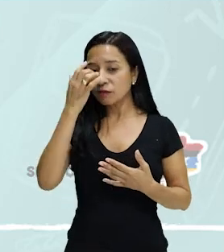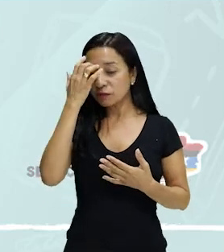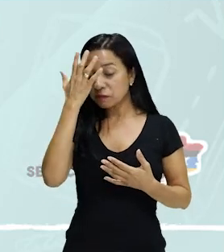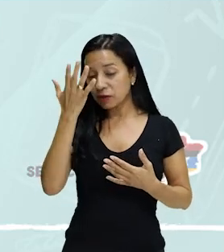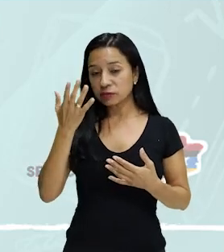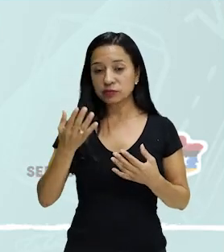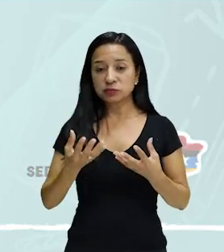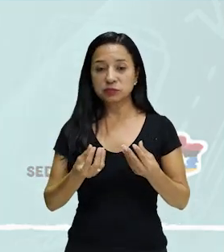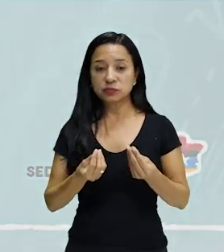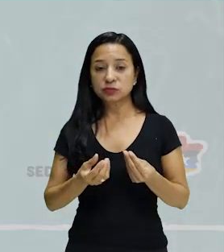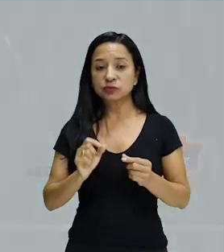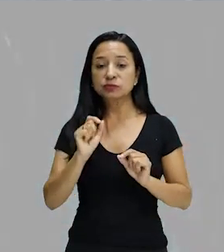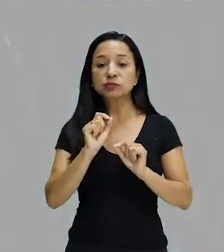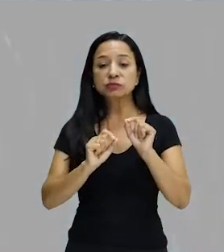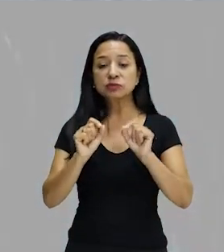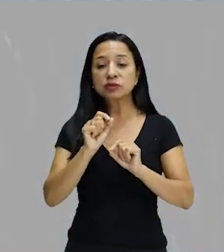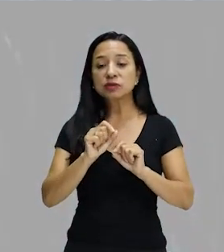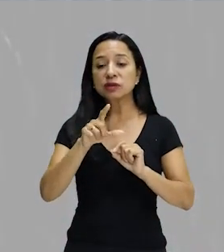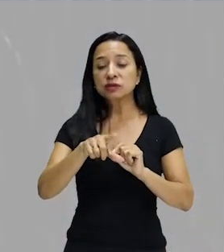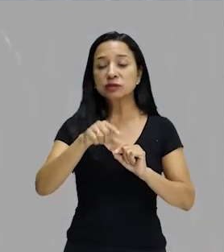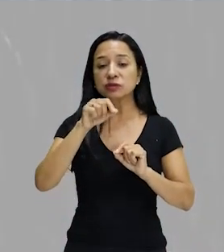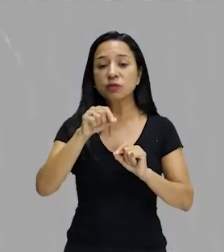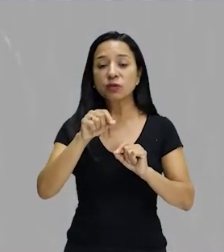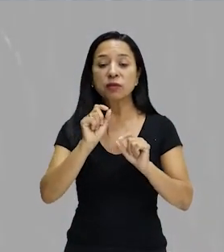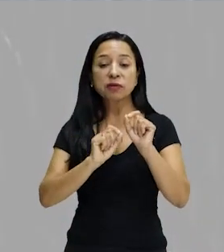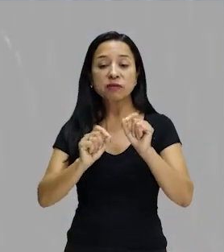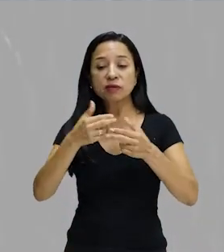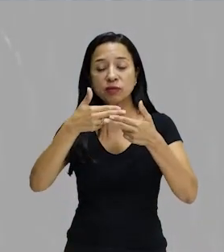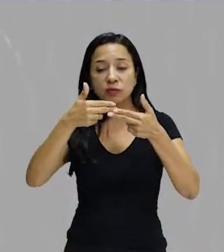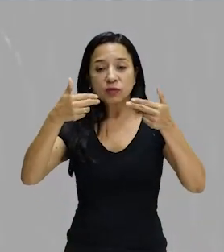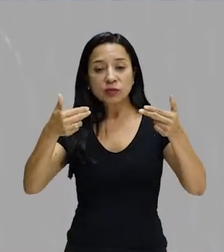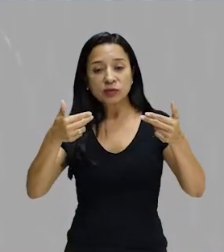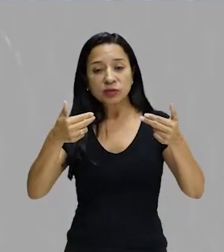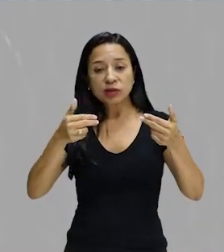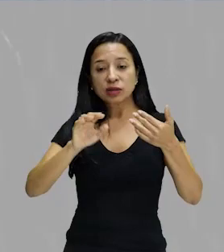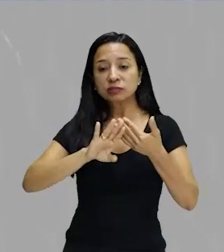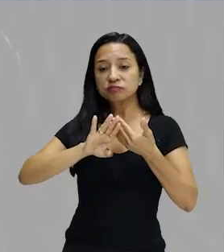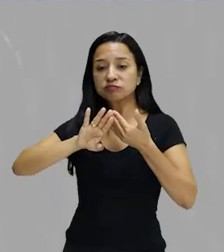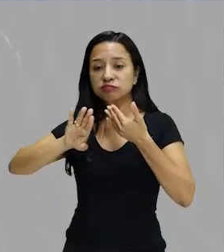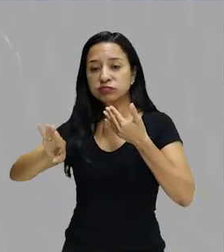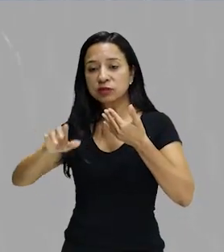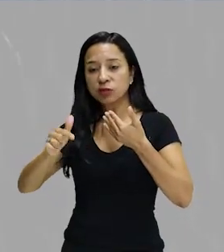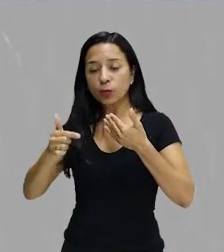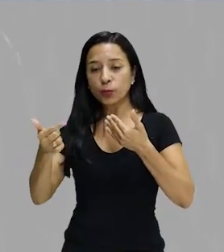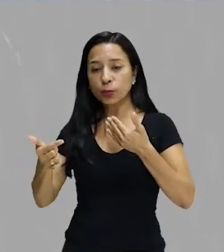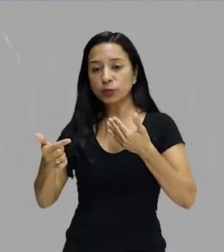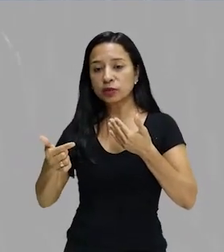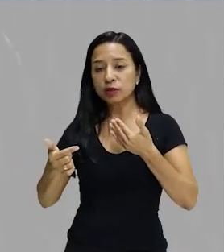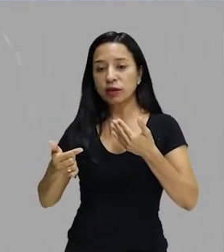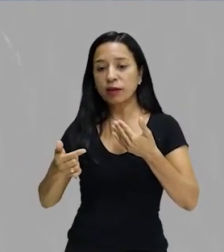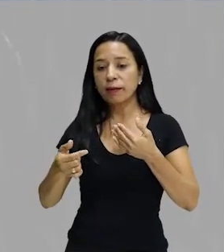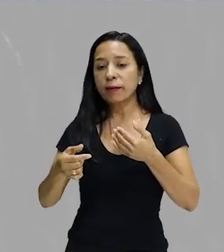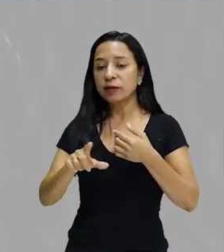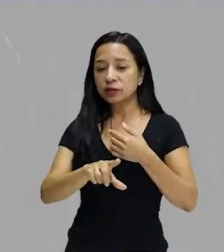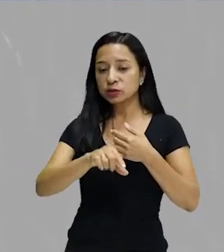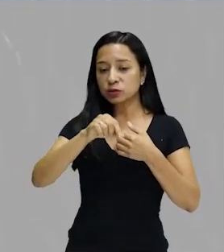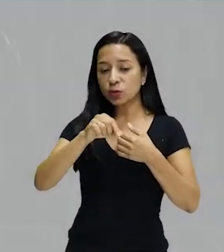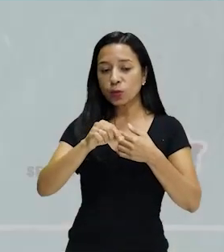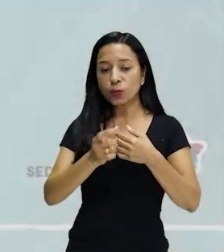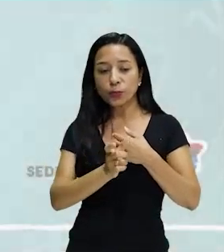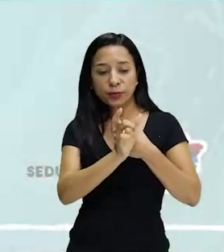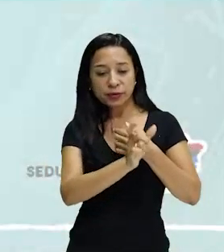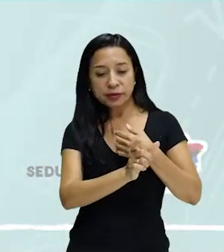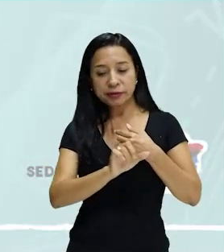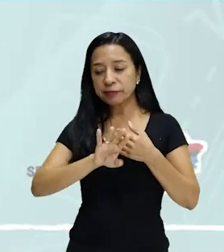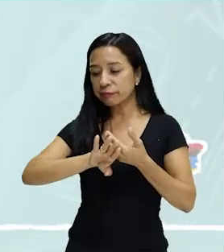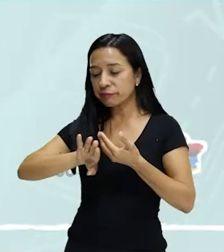demais. Quem prefere, prefere uma coisa em detrimento de outra e não do que outra. Então, prefiro uma coisa a